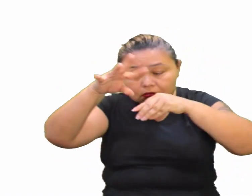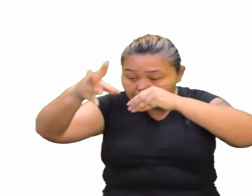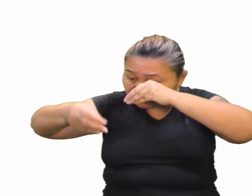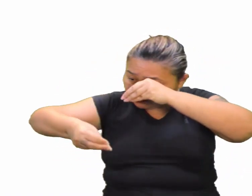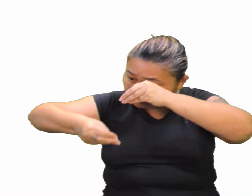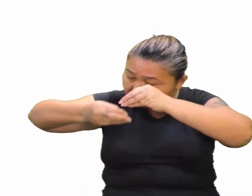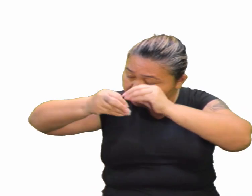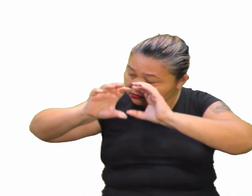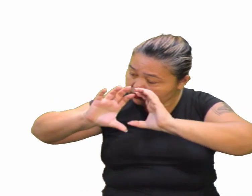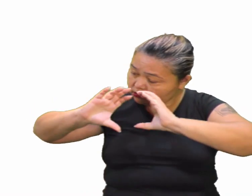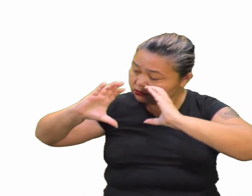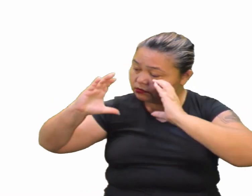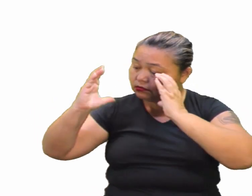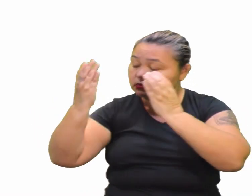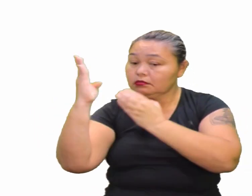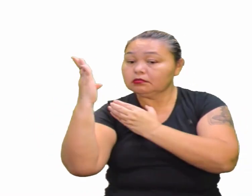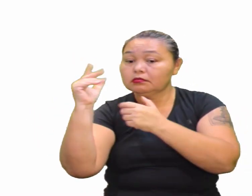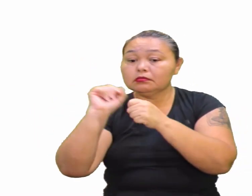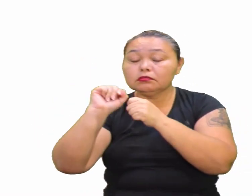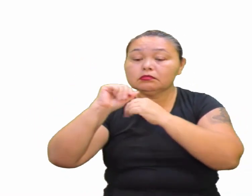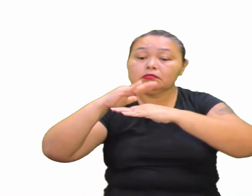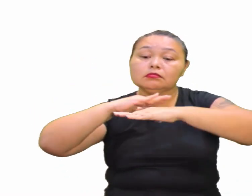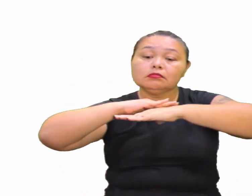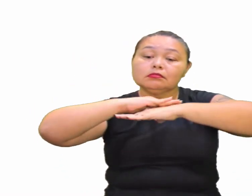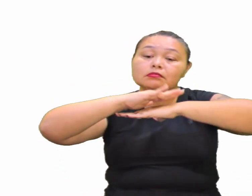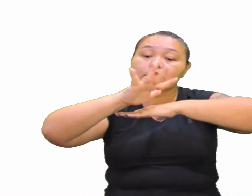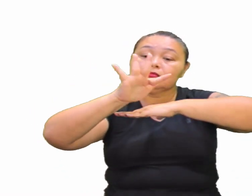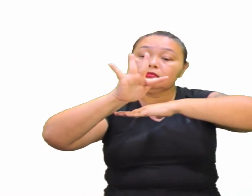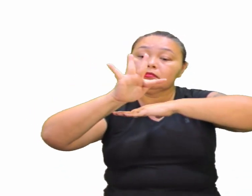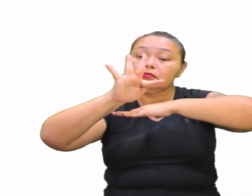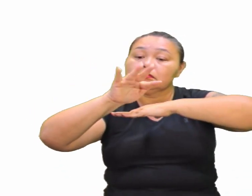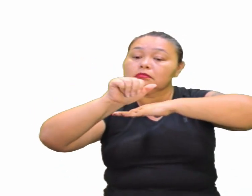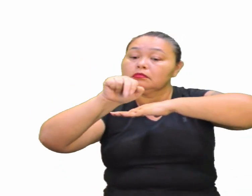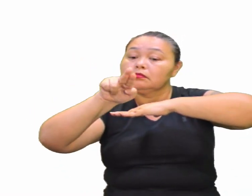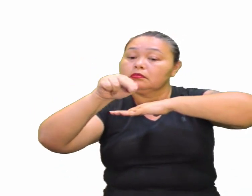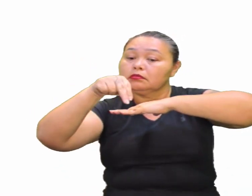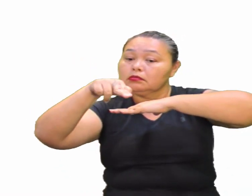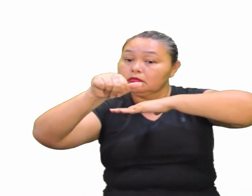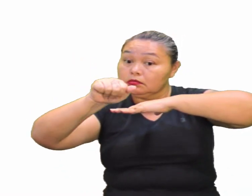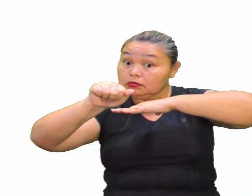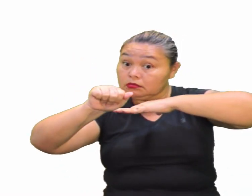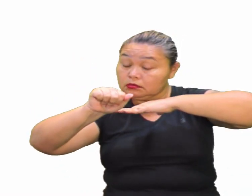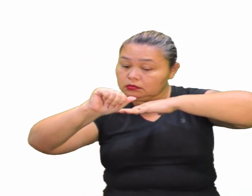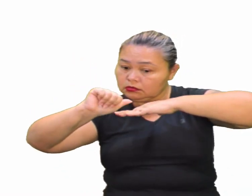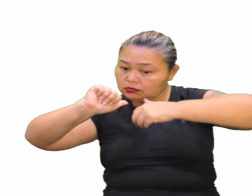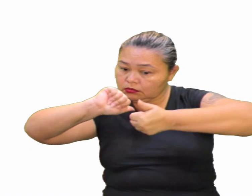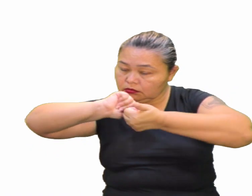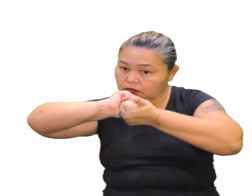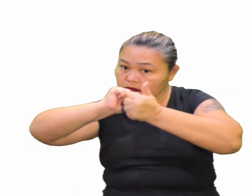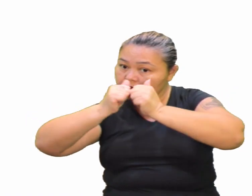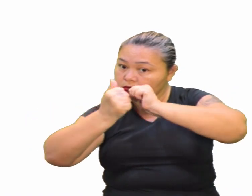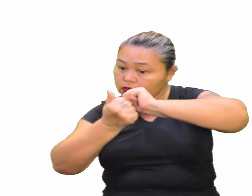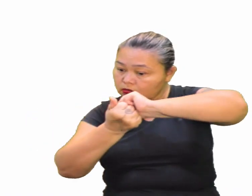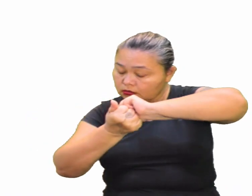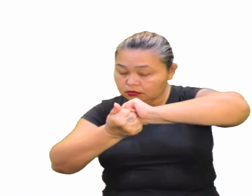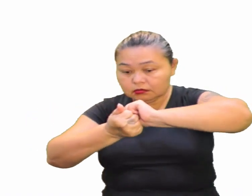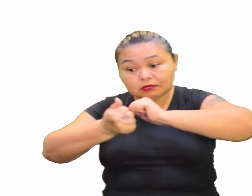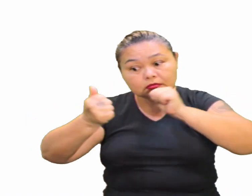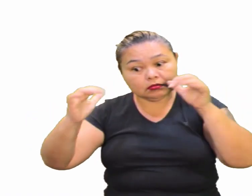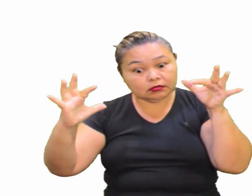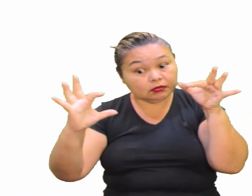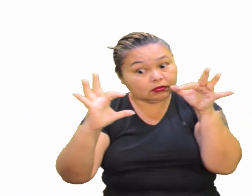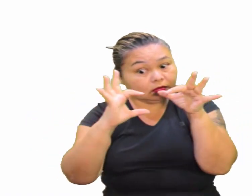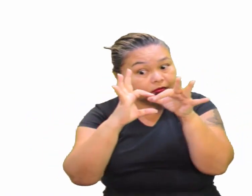implementação dessa comunidade biológica, no caso da fauna. Tá? A gente pode Ela vai se modificando micro... também isso,